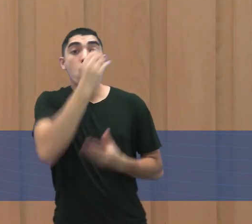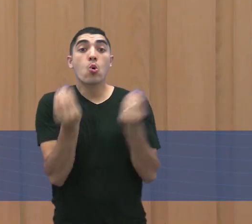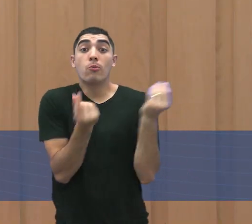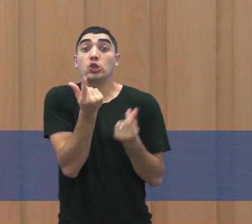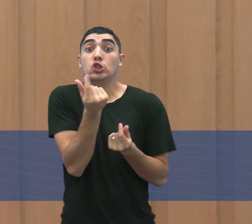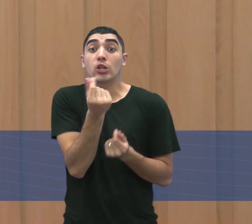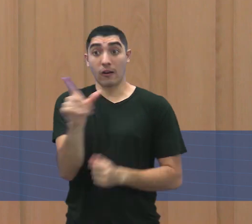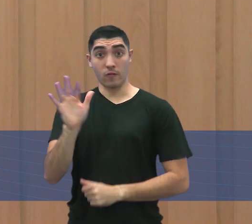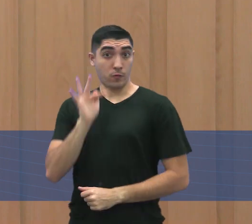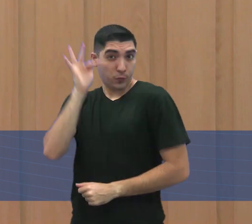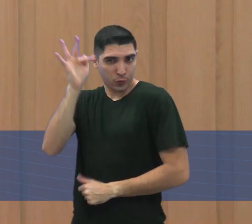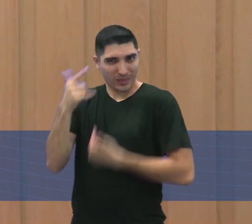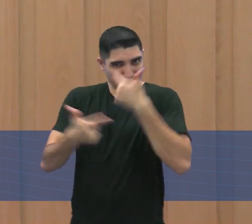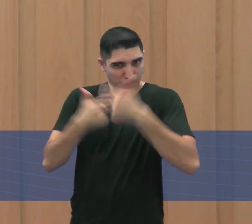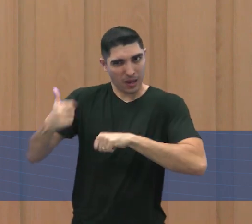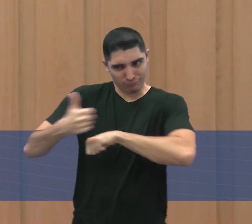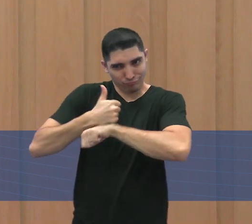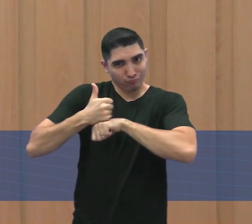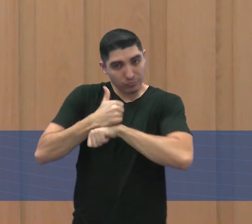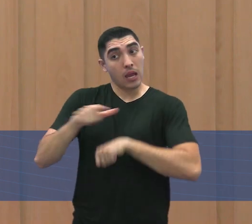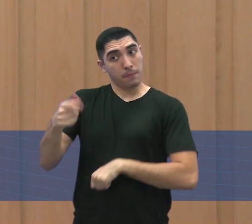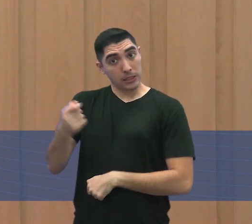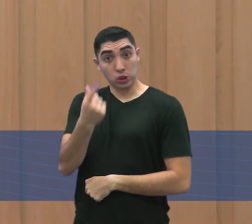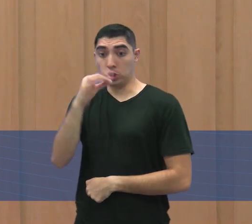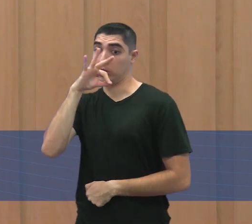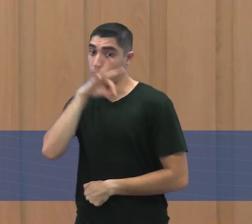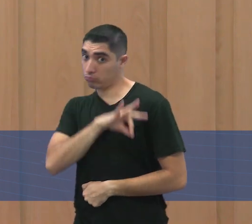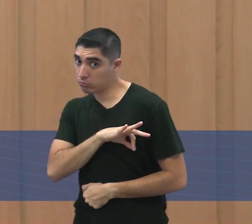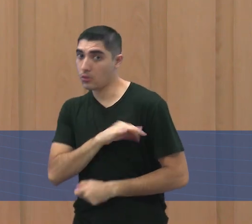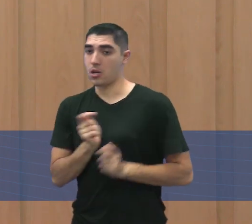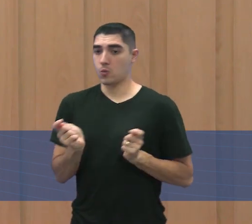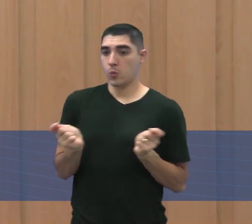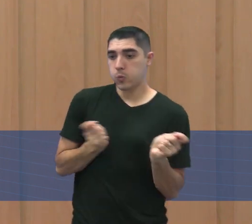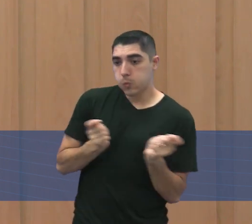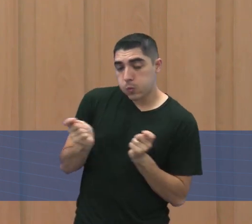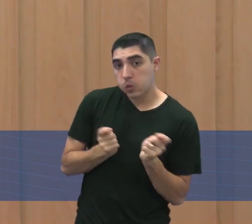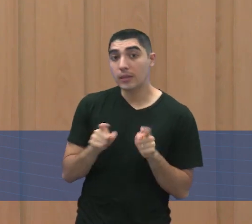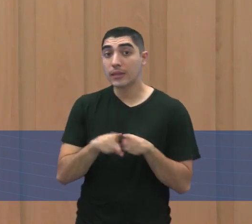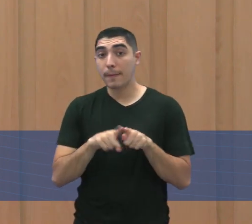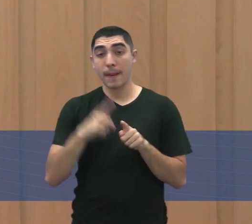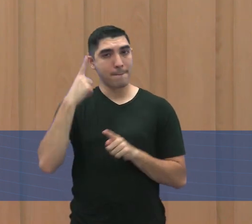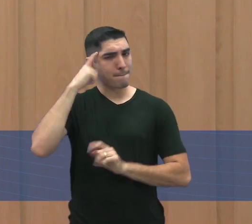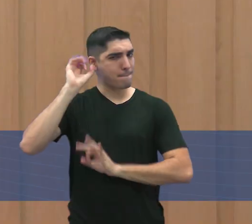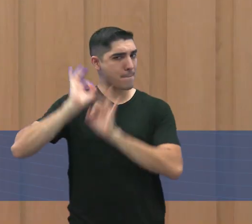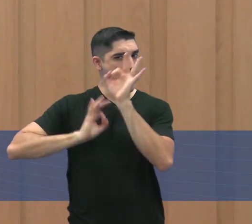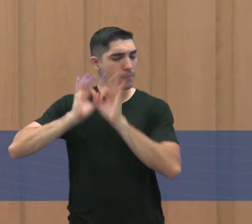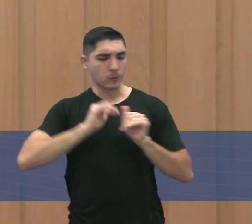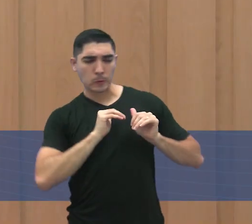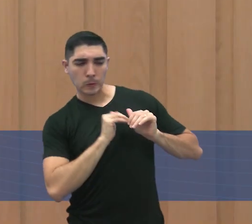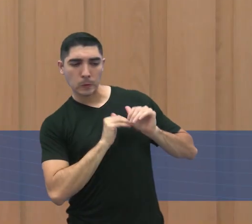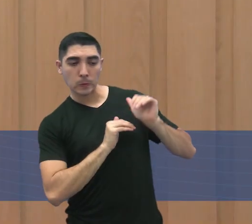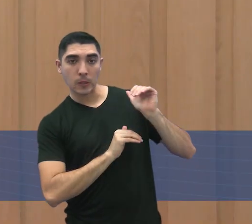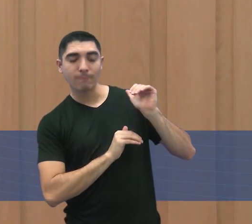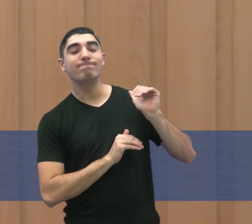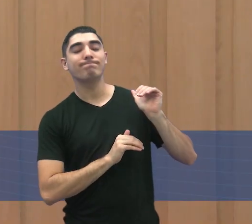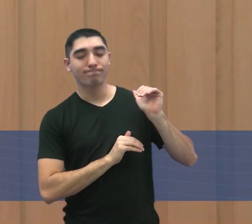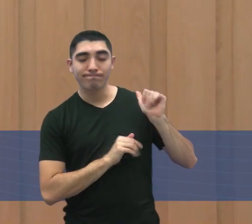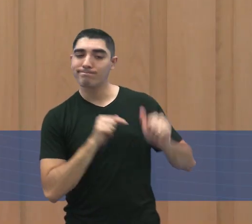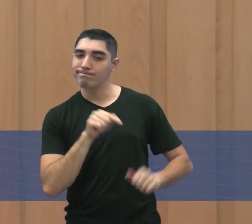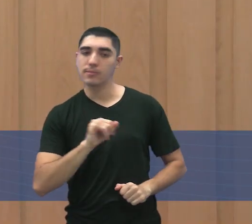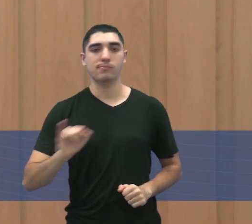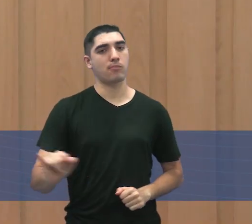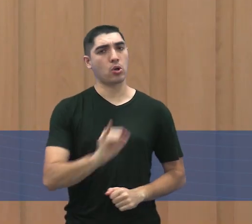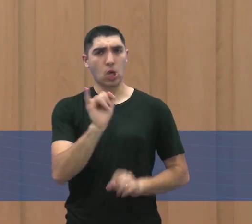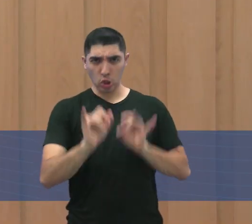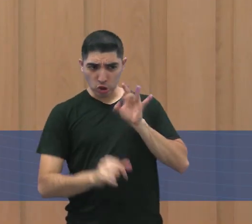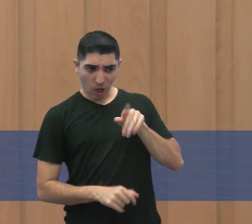a consciência que ele precisa ter uma vida financeira organizada, um planejamento. Isso é extremamente importante e não é